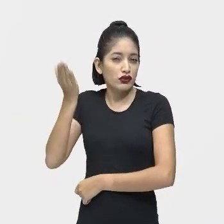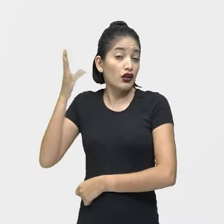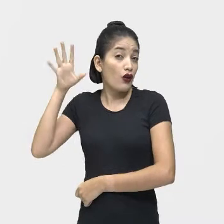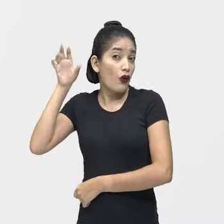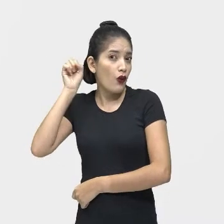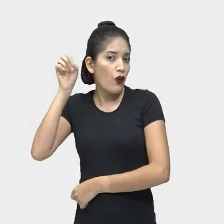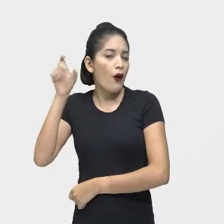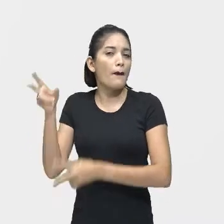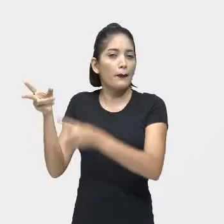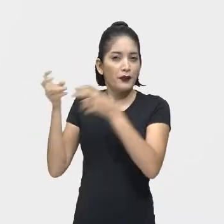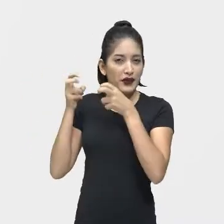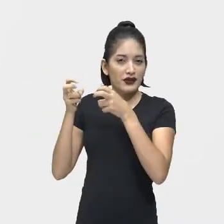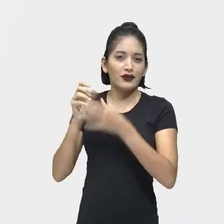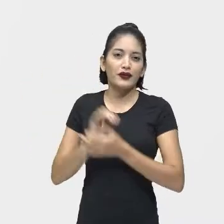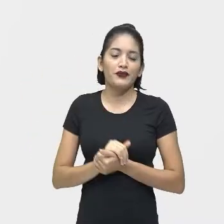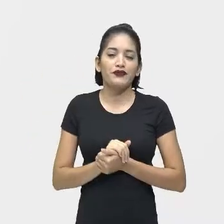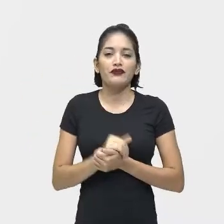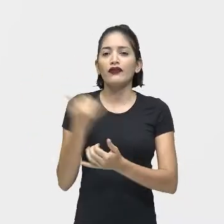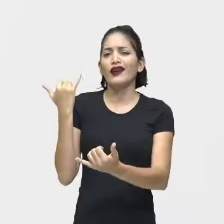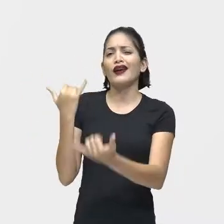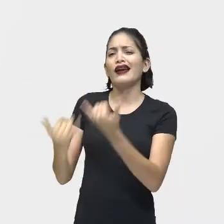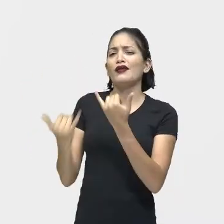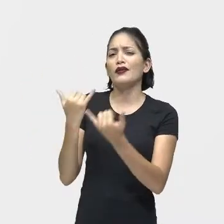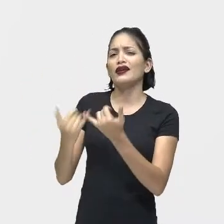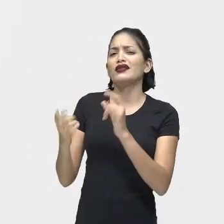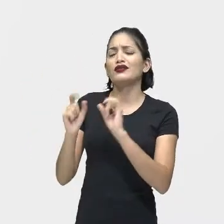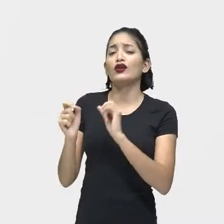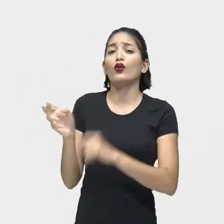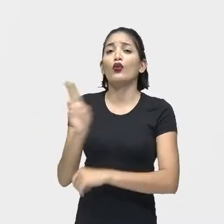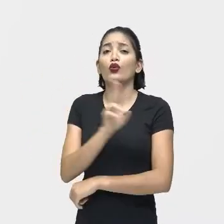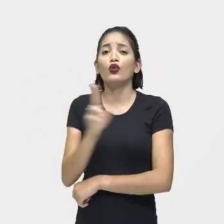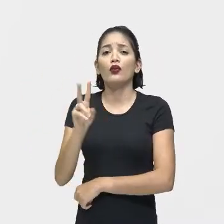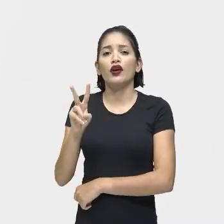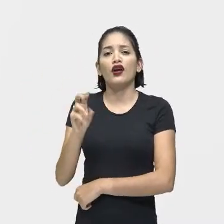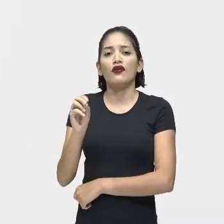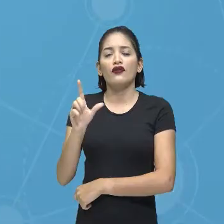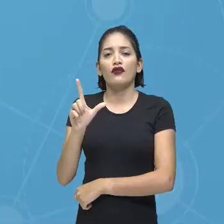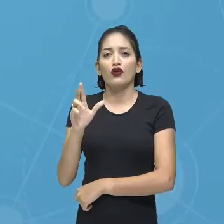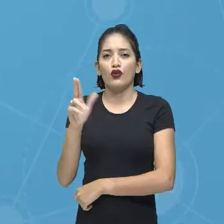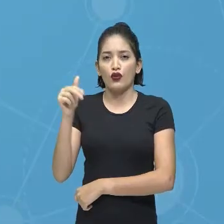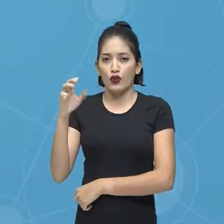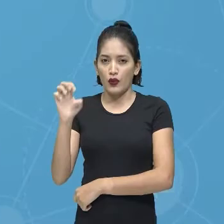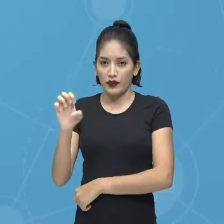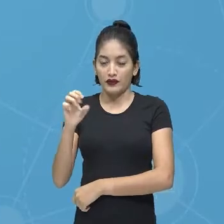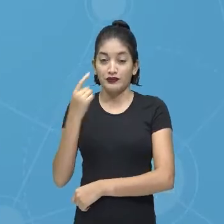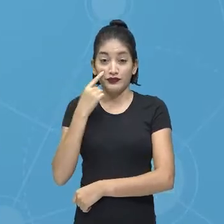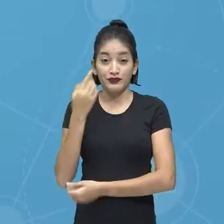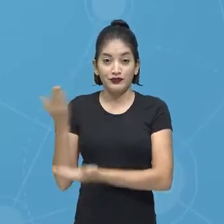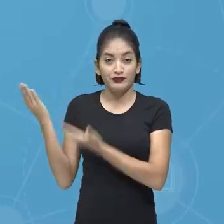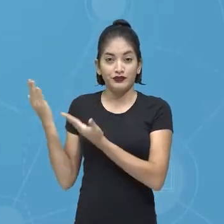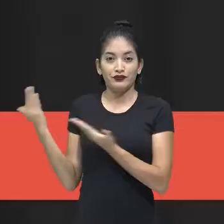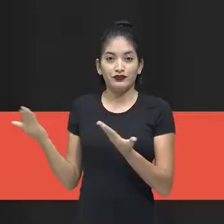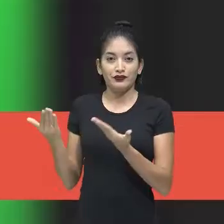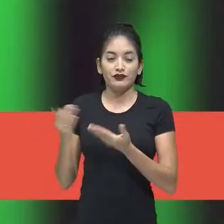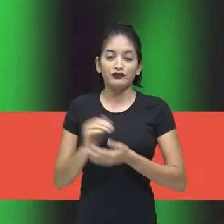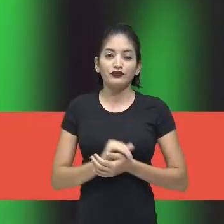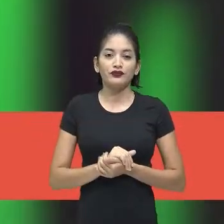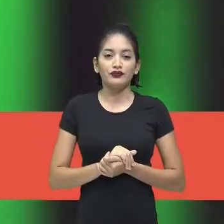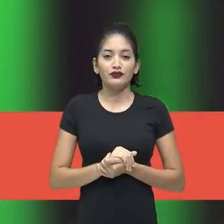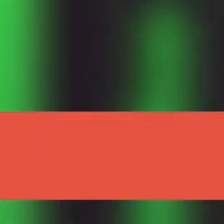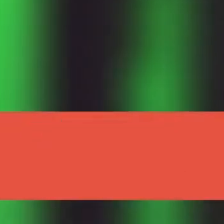ouvido percebe. É semelhante ao que habitualmente chamamos de volume. Vamos ouvir?